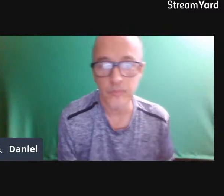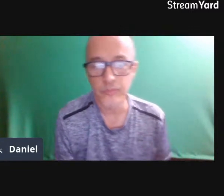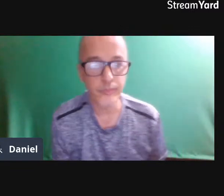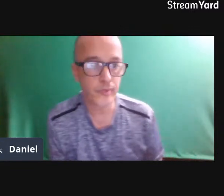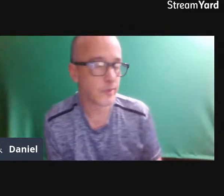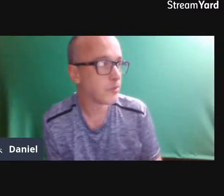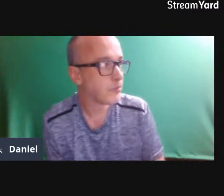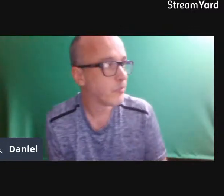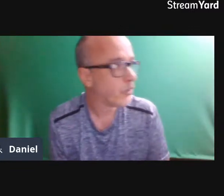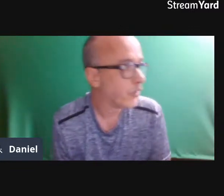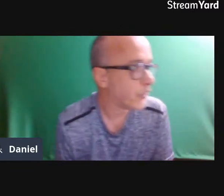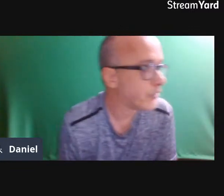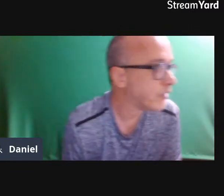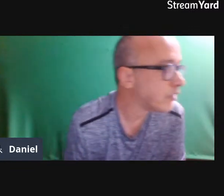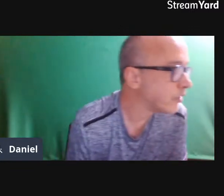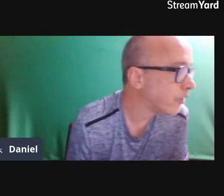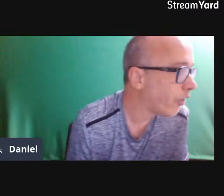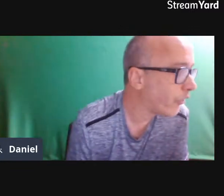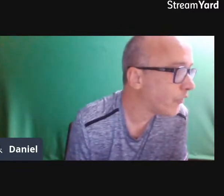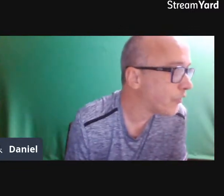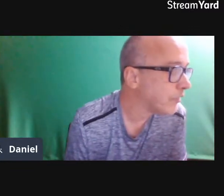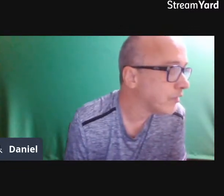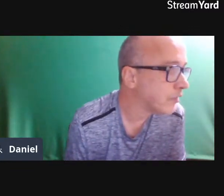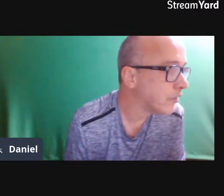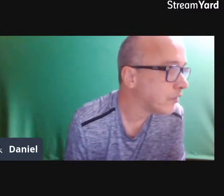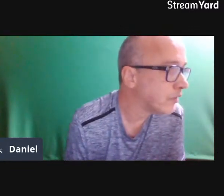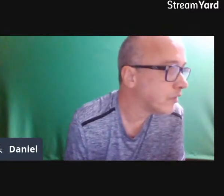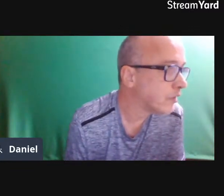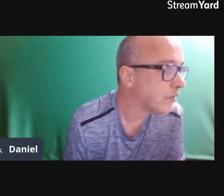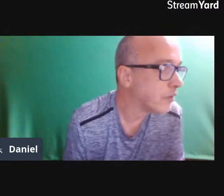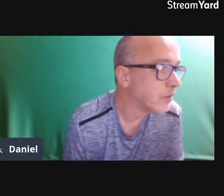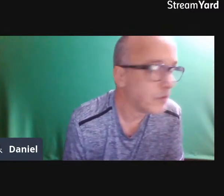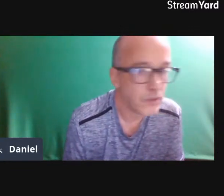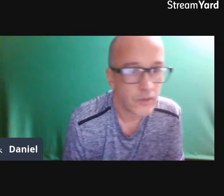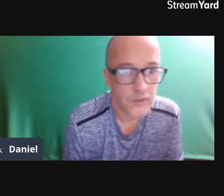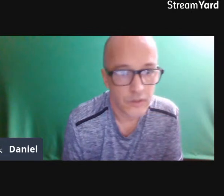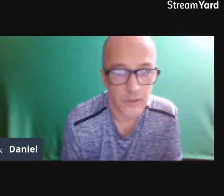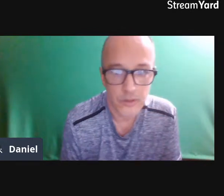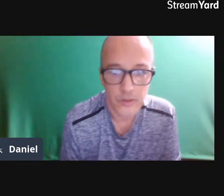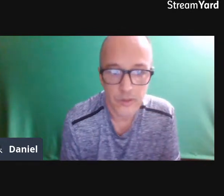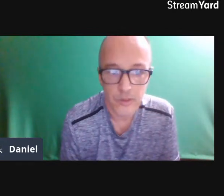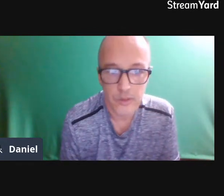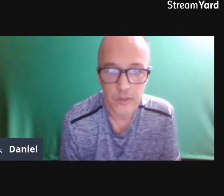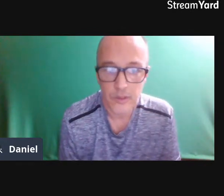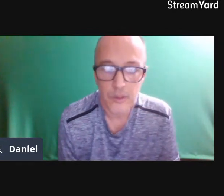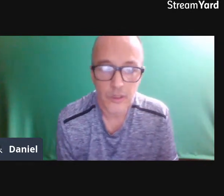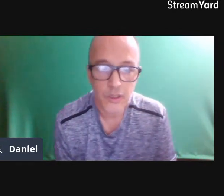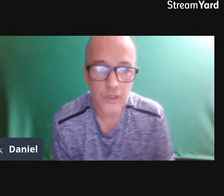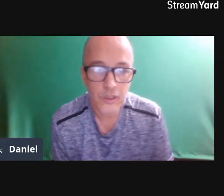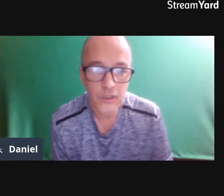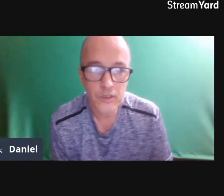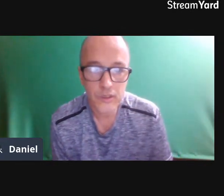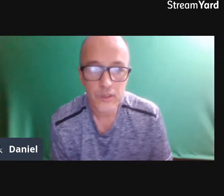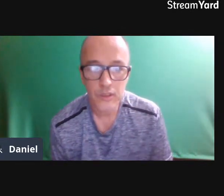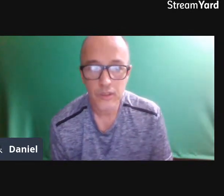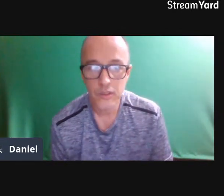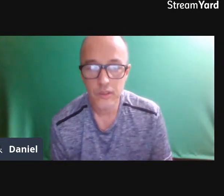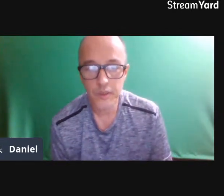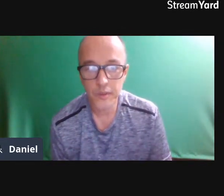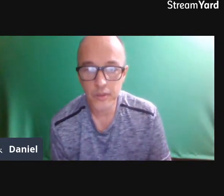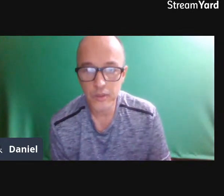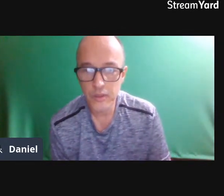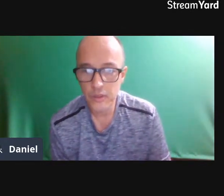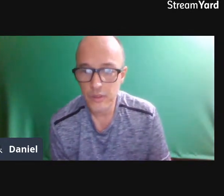Ok. E não vou ver, desculpa, não tô vendo o YouTube e não tô vendo também o chat de vocês e nem